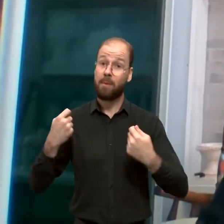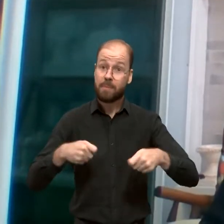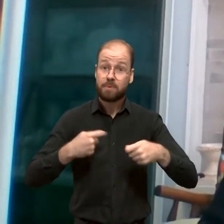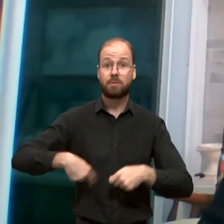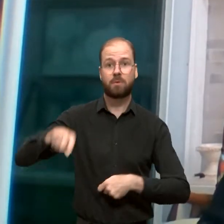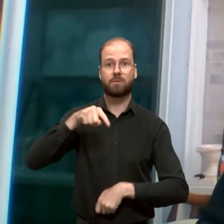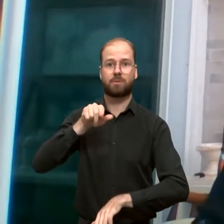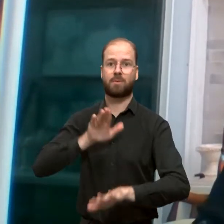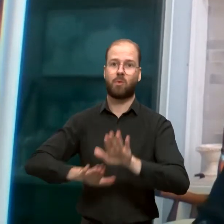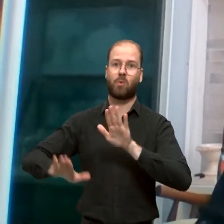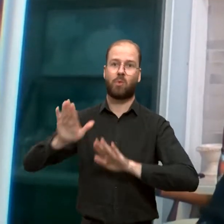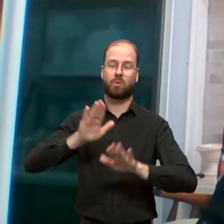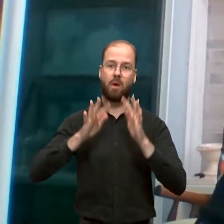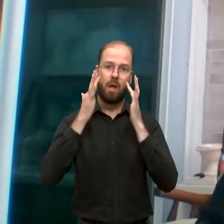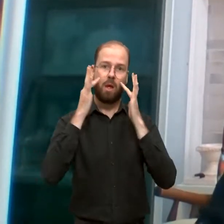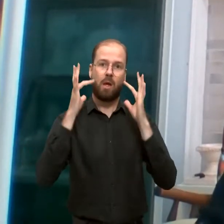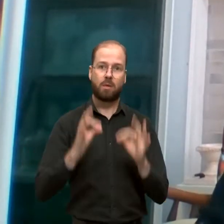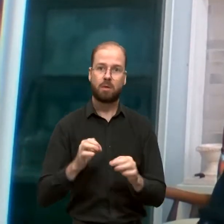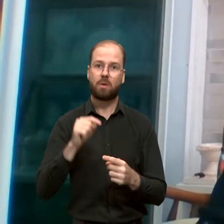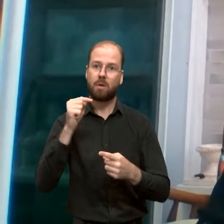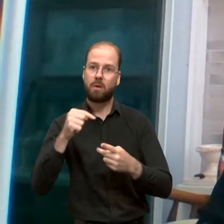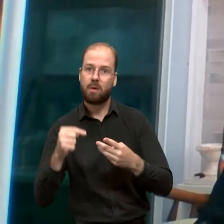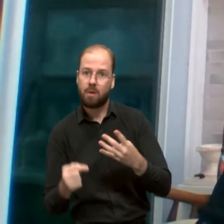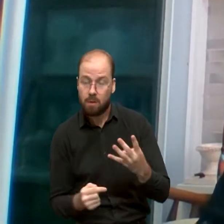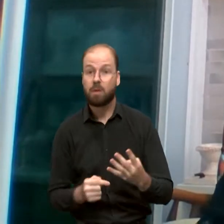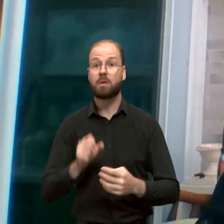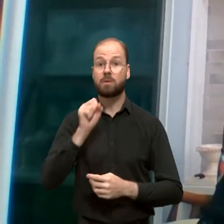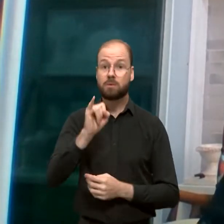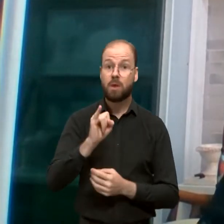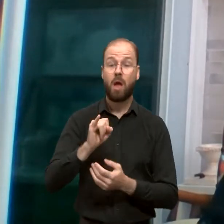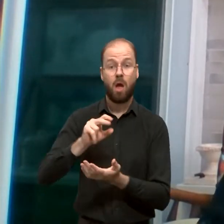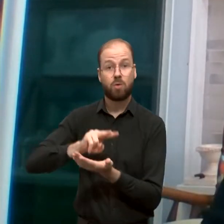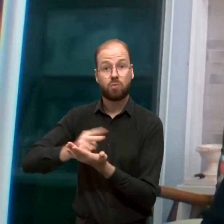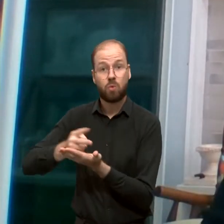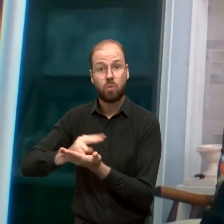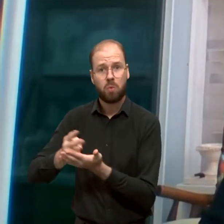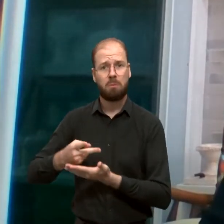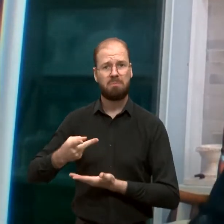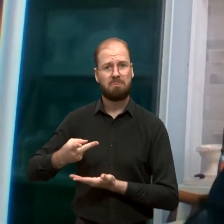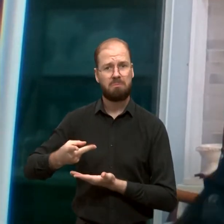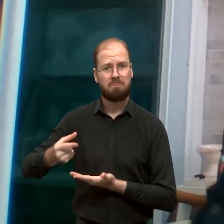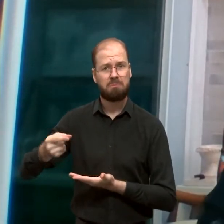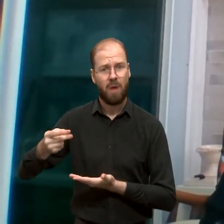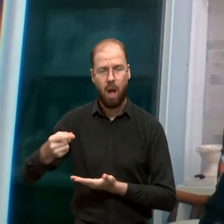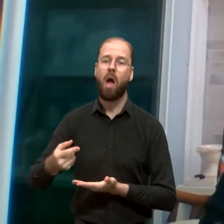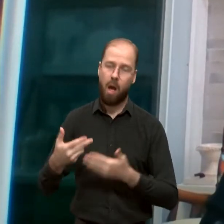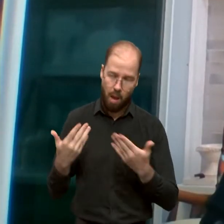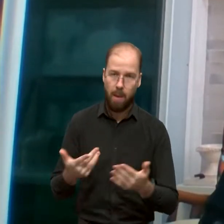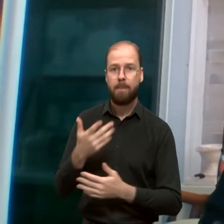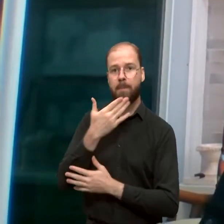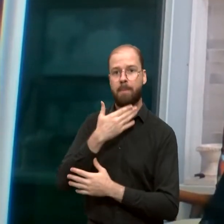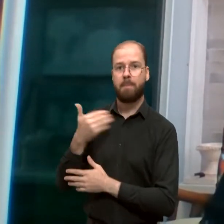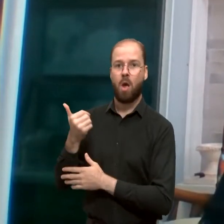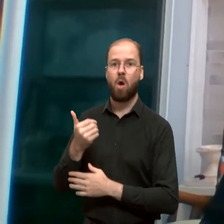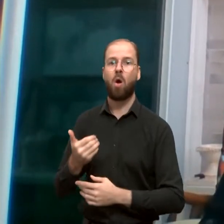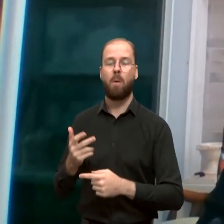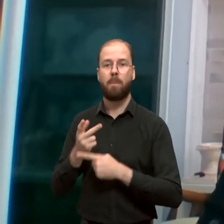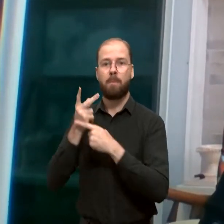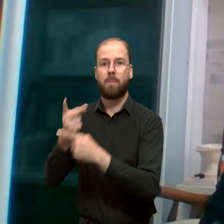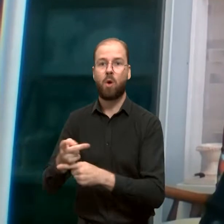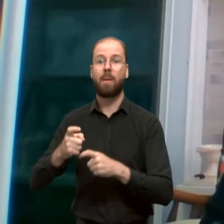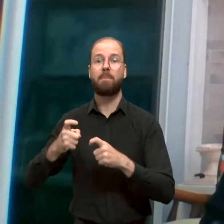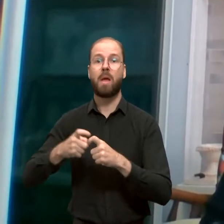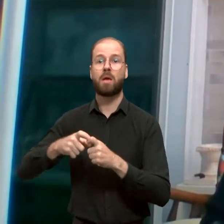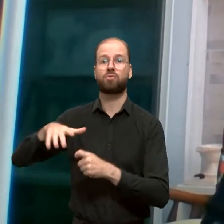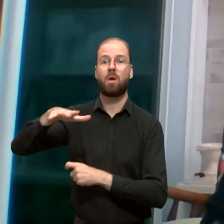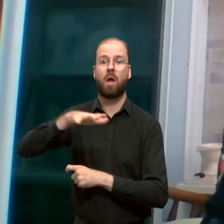de preferência, se for uma insônia crônica, com a ajuda do médico especialista para orientar e investigar adequadamente